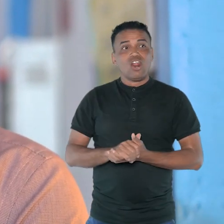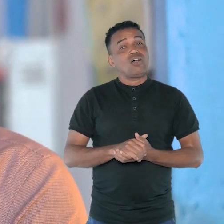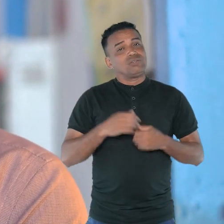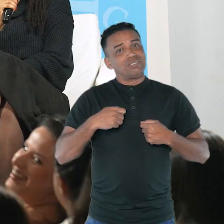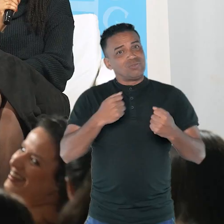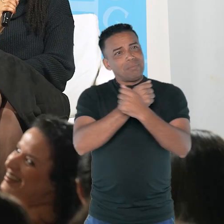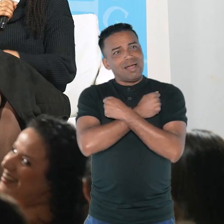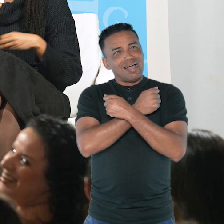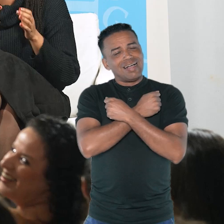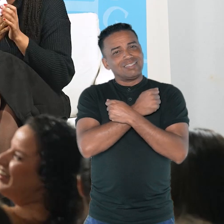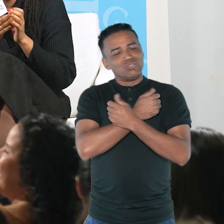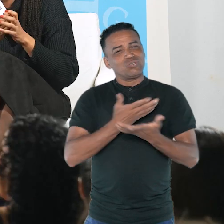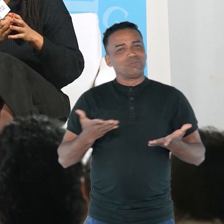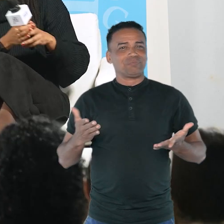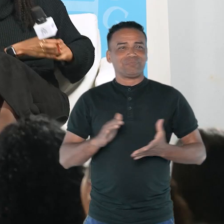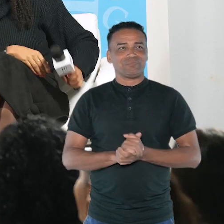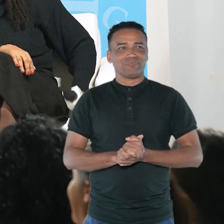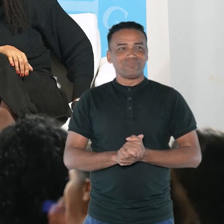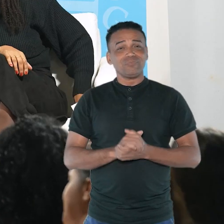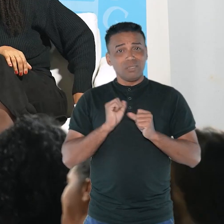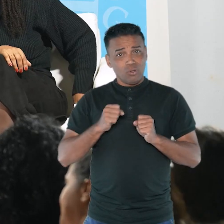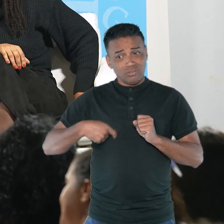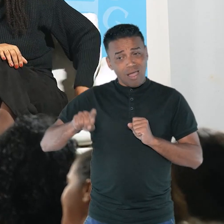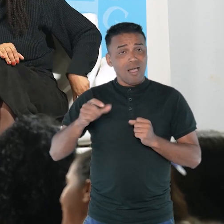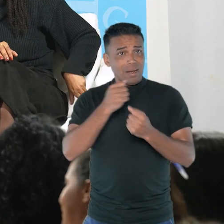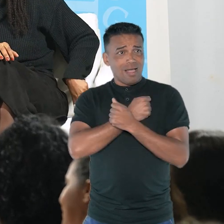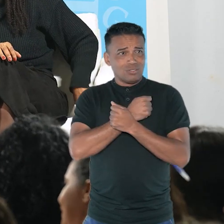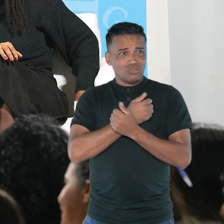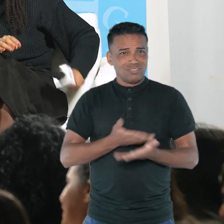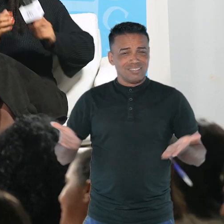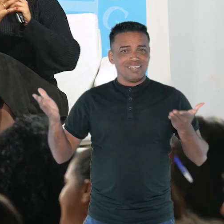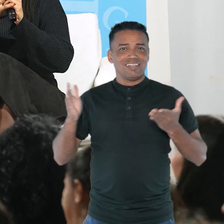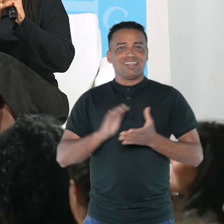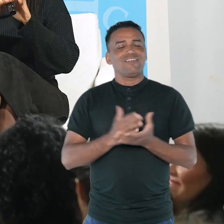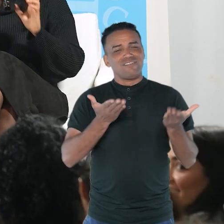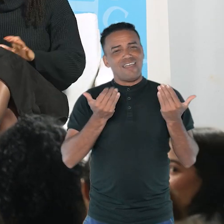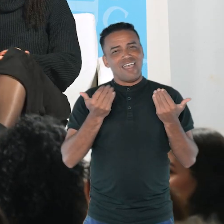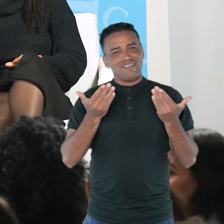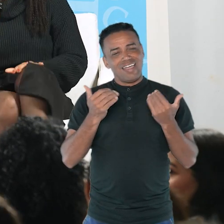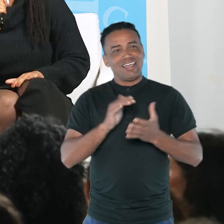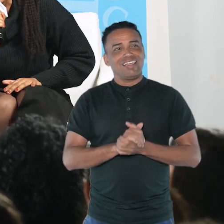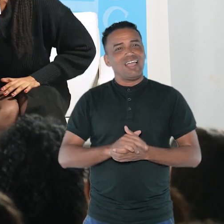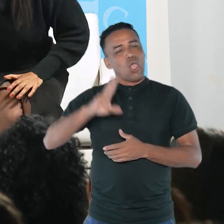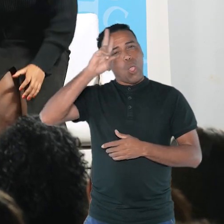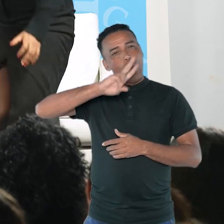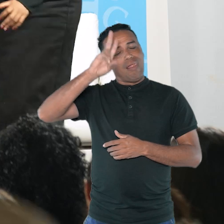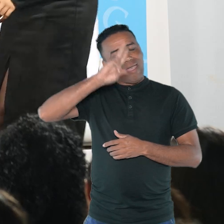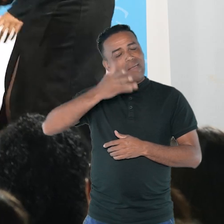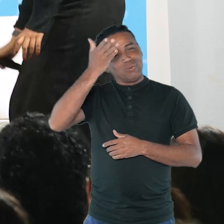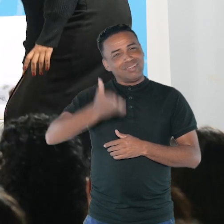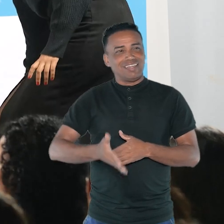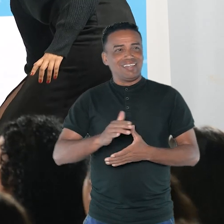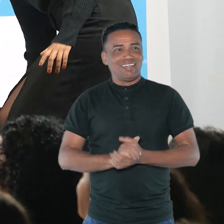abraço. Gente, sensacional! Peraí, posso ir lá dar um abraço? Claro, vai lá. Vem, Alexandre, Ele vem foi- dar um eu abraço. lembro